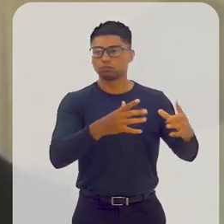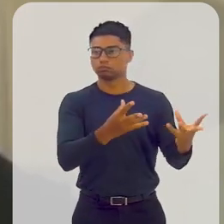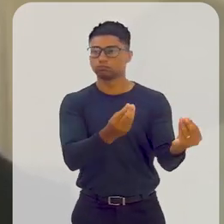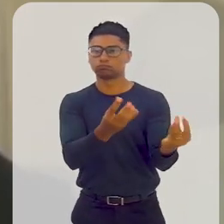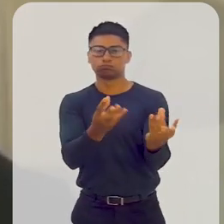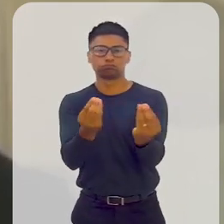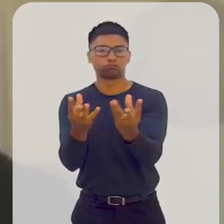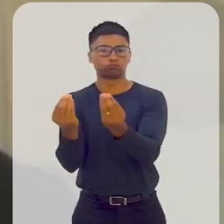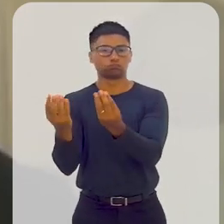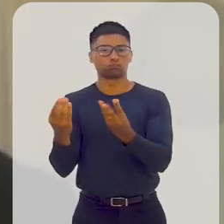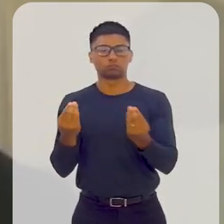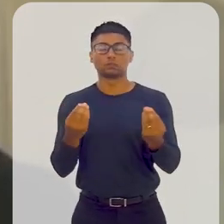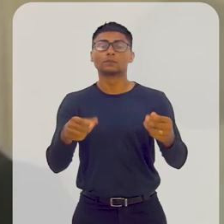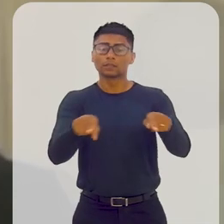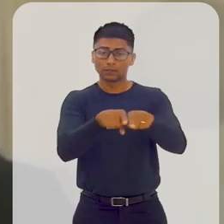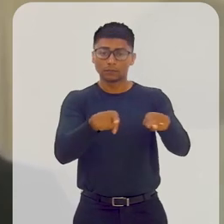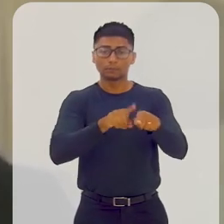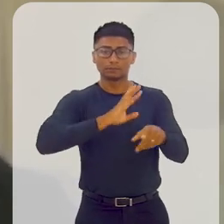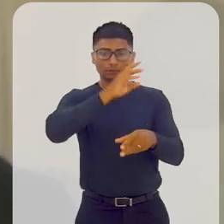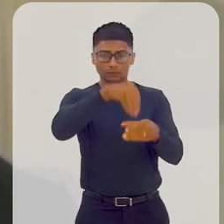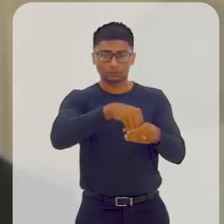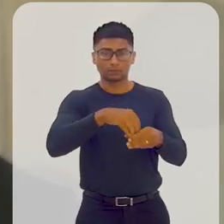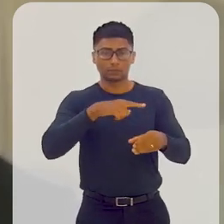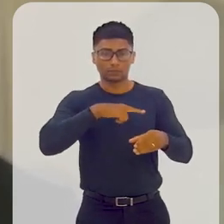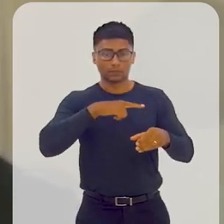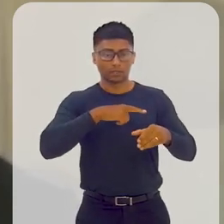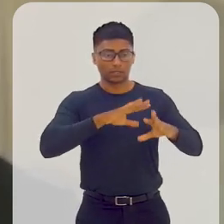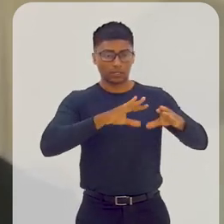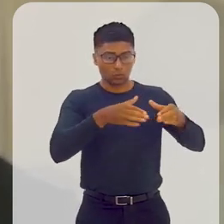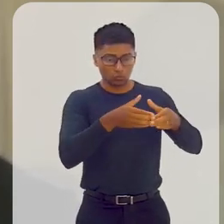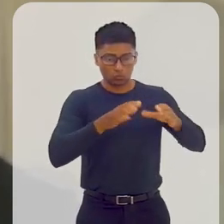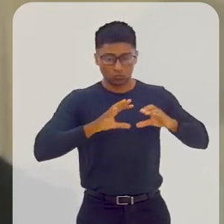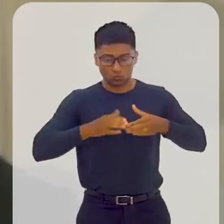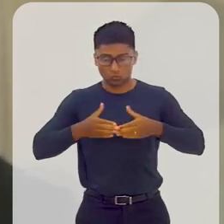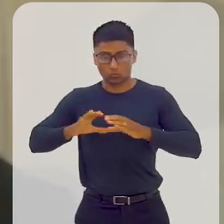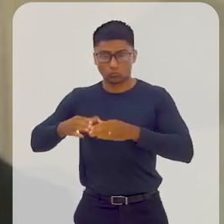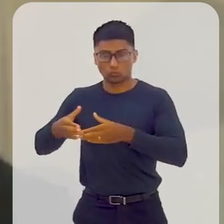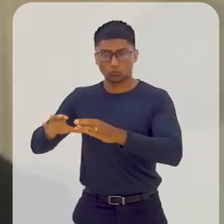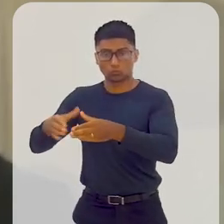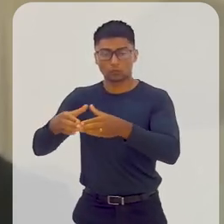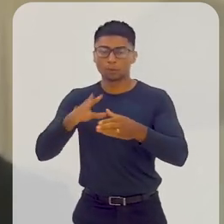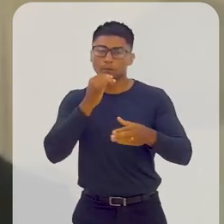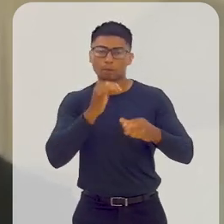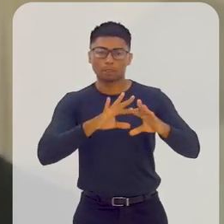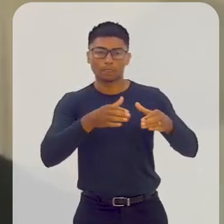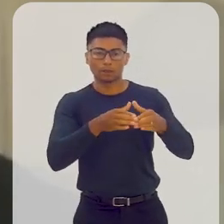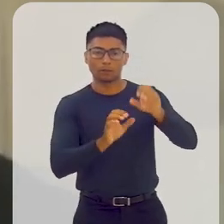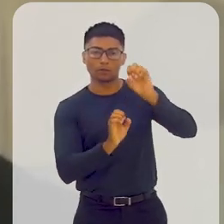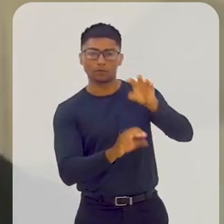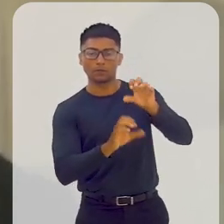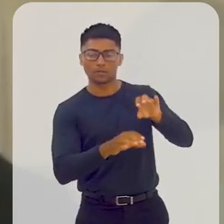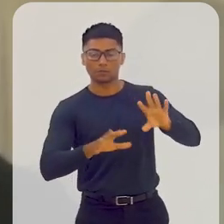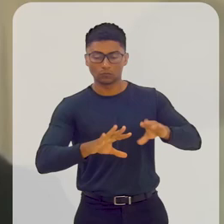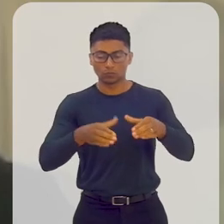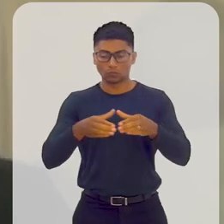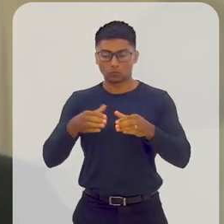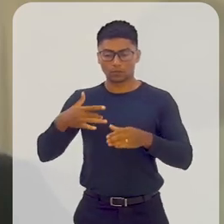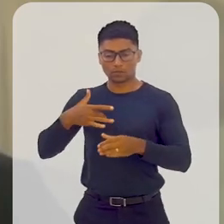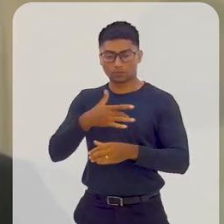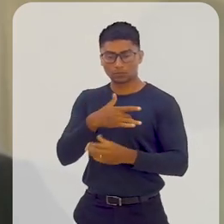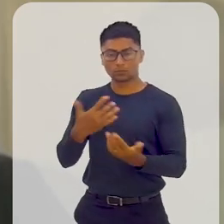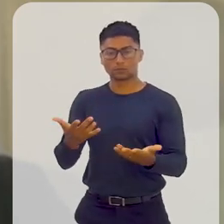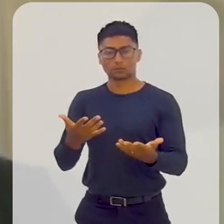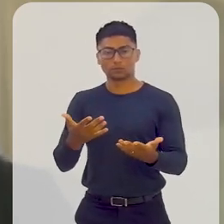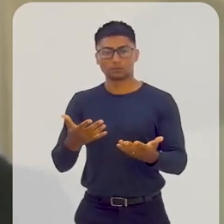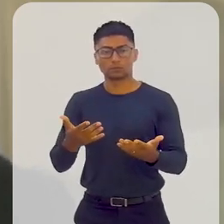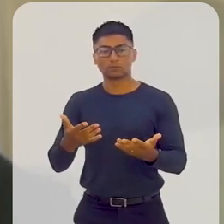demanda. E nós temos as comissões, né? Dentro do conselho nós temos as comissões. As comissões de educação, comissão de saúde